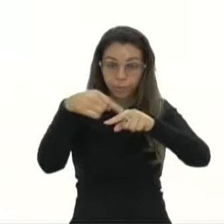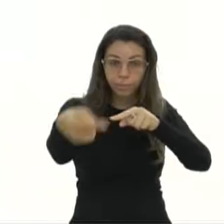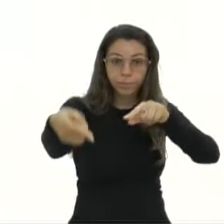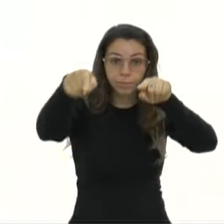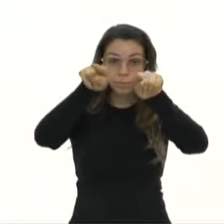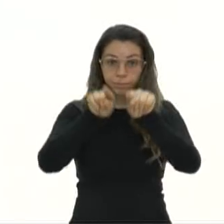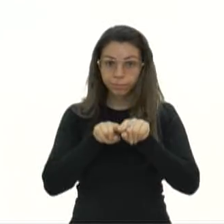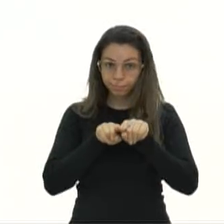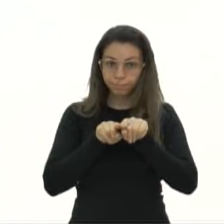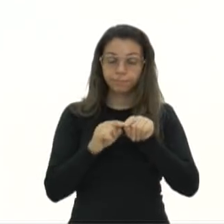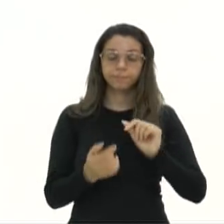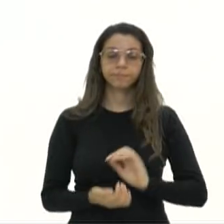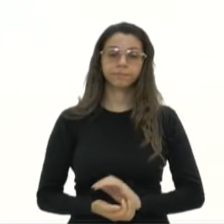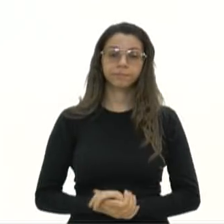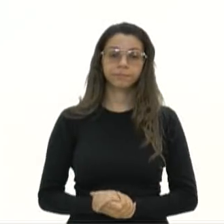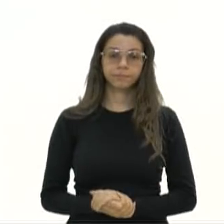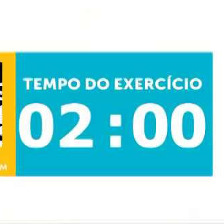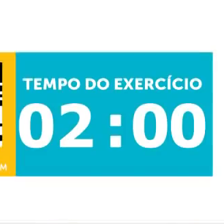volto.